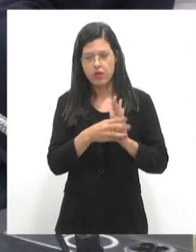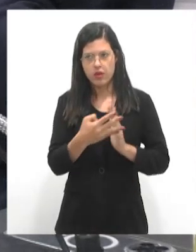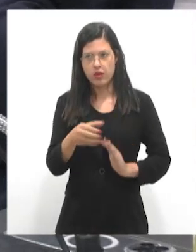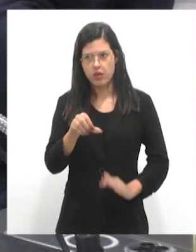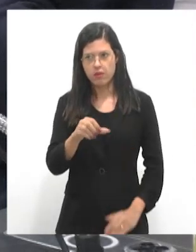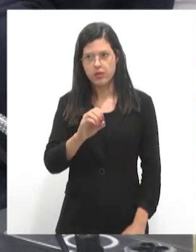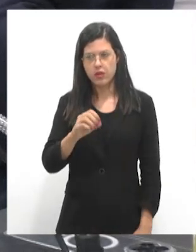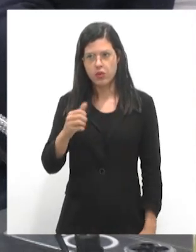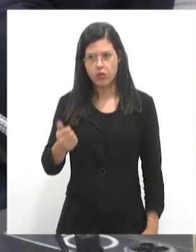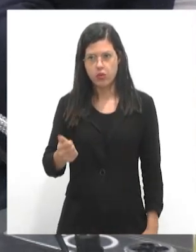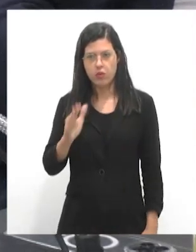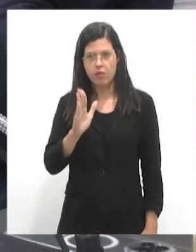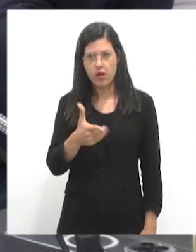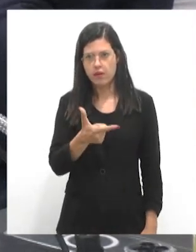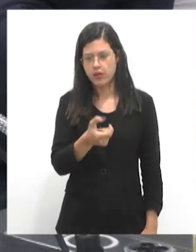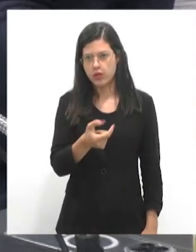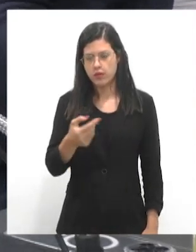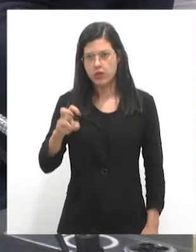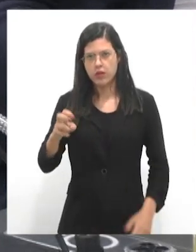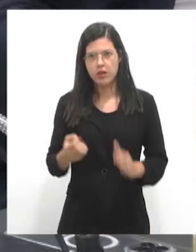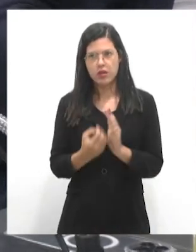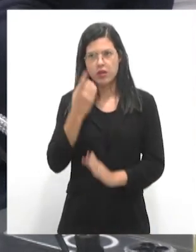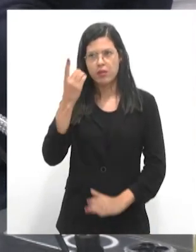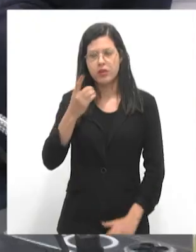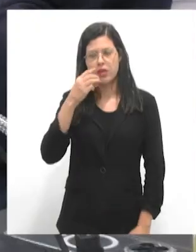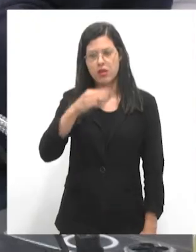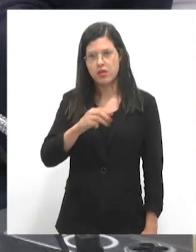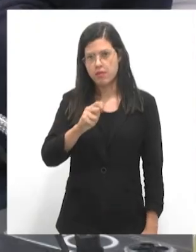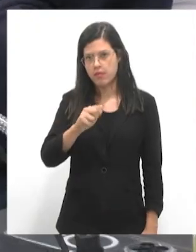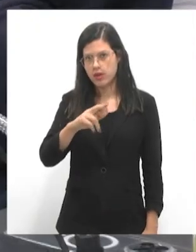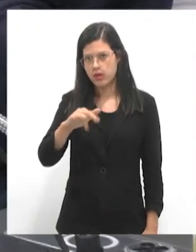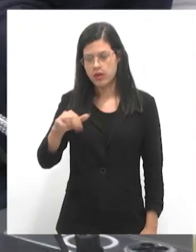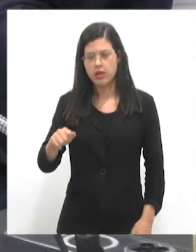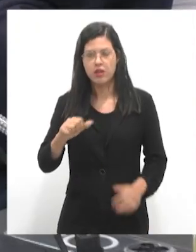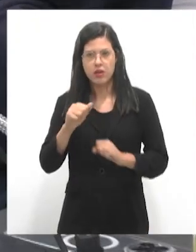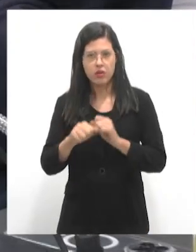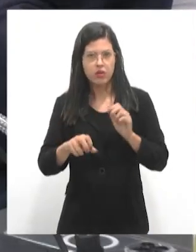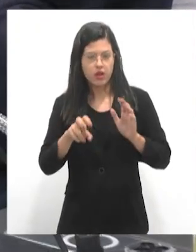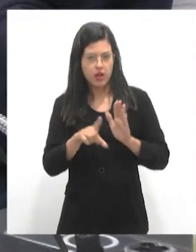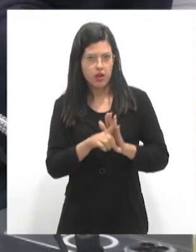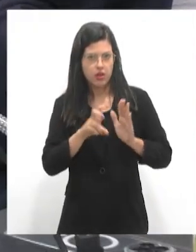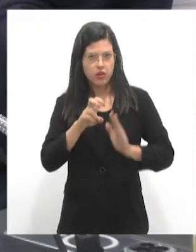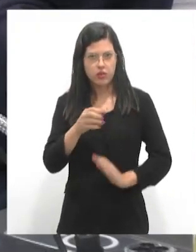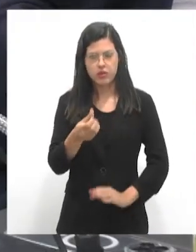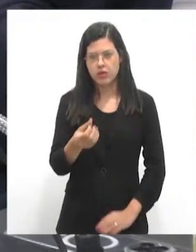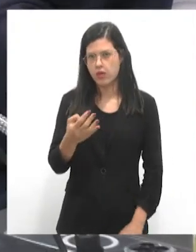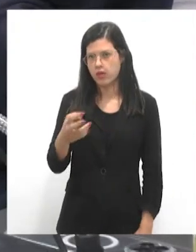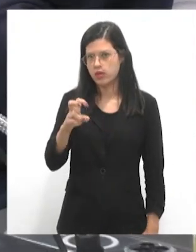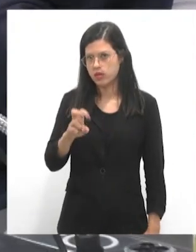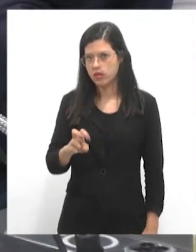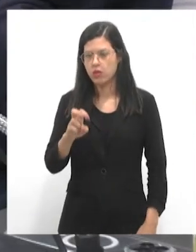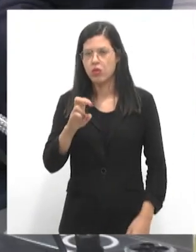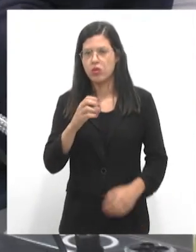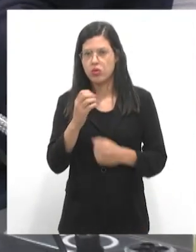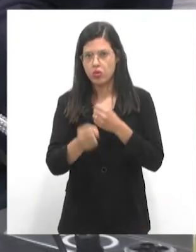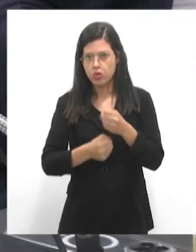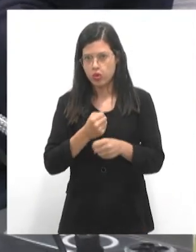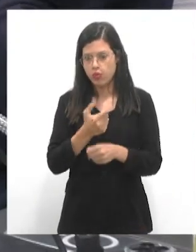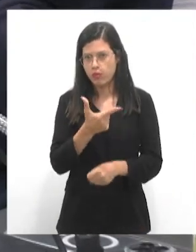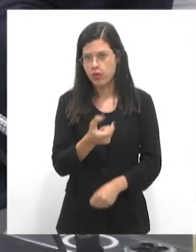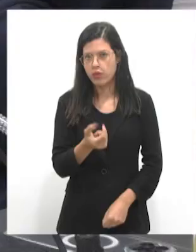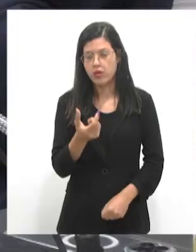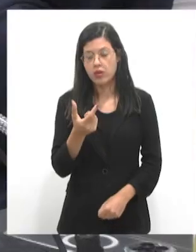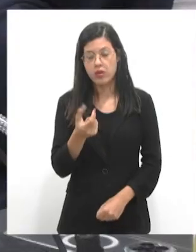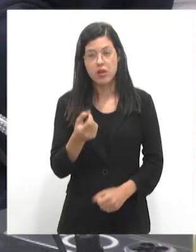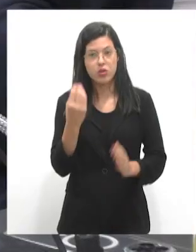4901 de 25, de autoria da deputada Marina do MST, que altera a lei 5.645 de 6 de janeiro de 2010, para incluir no calendário oficial do Estado